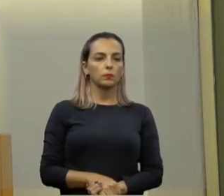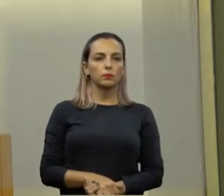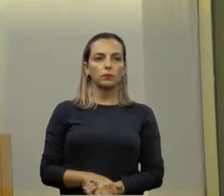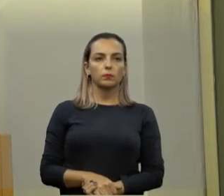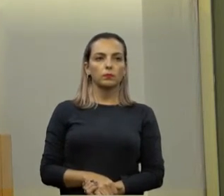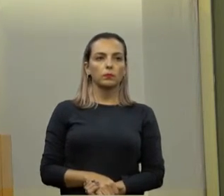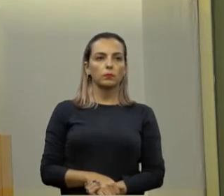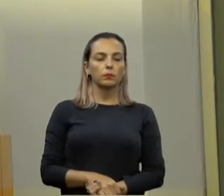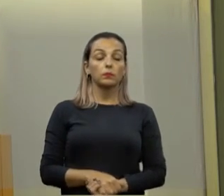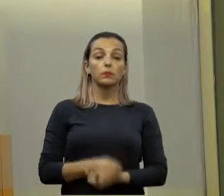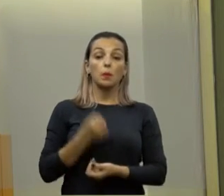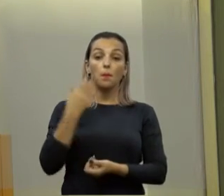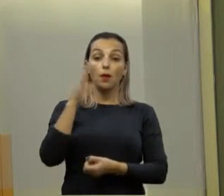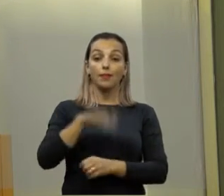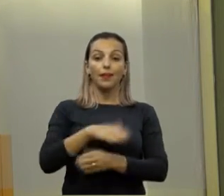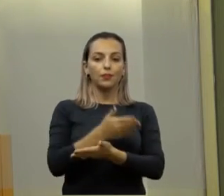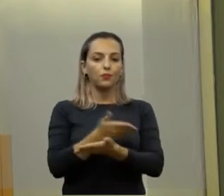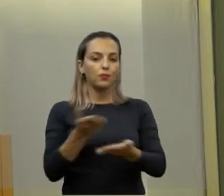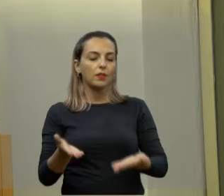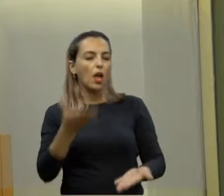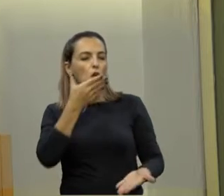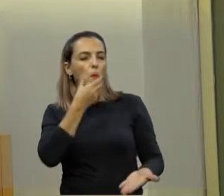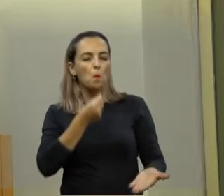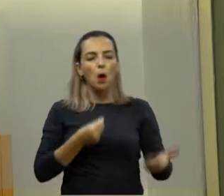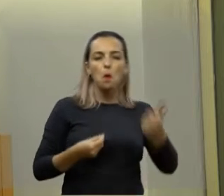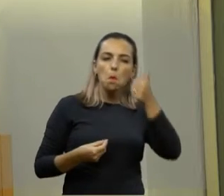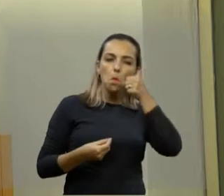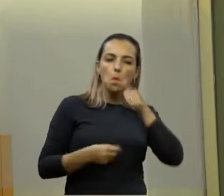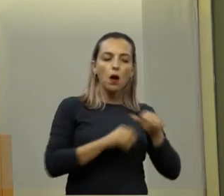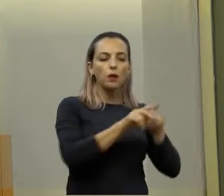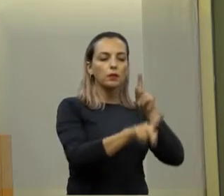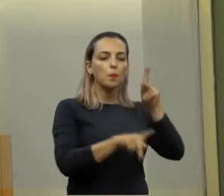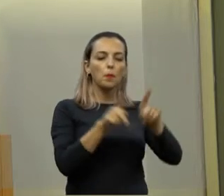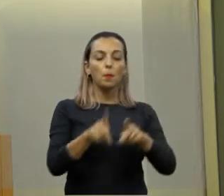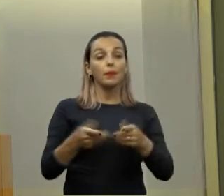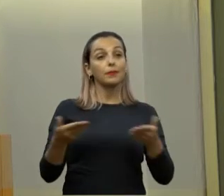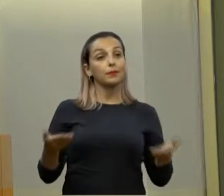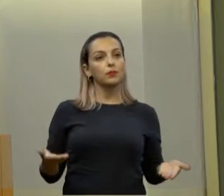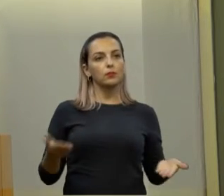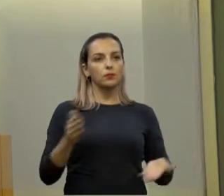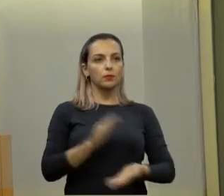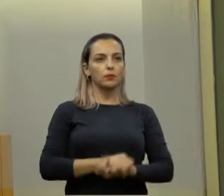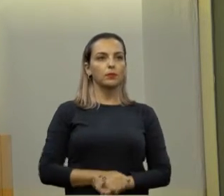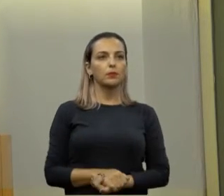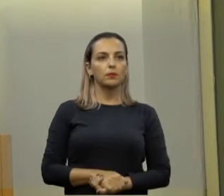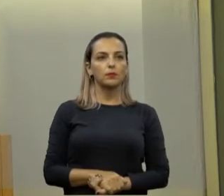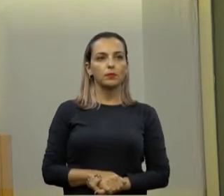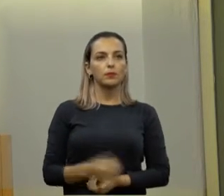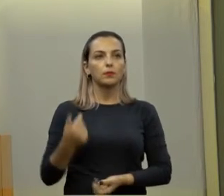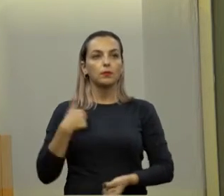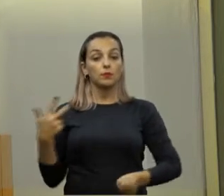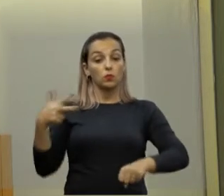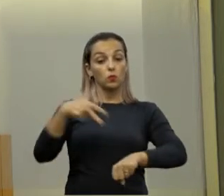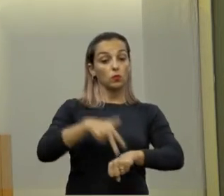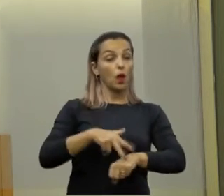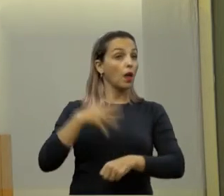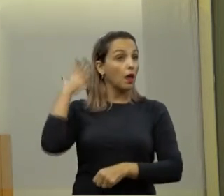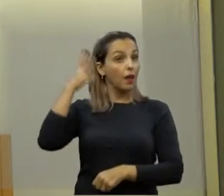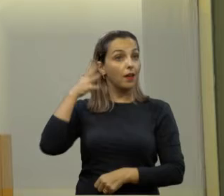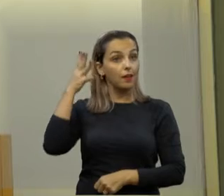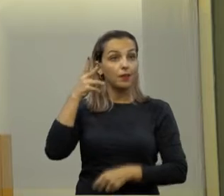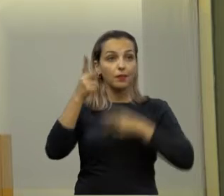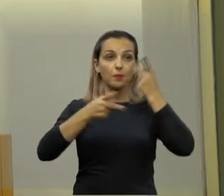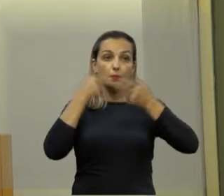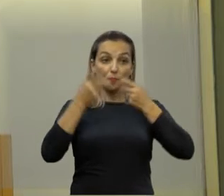Oi boa tarde Vereador as vereadores EA população de Araraquara vim aqui falar com voz me fez